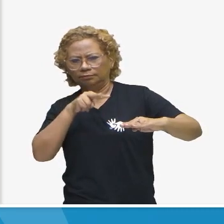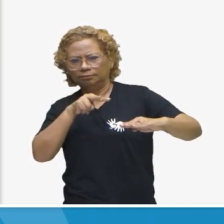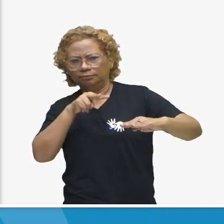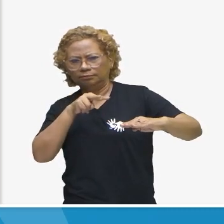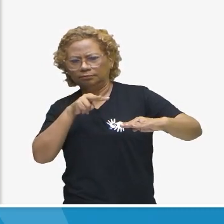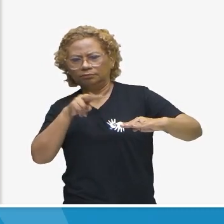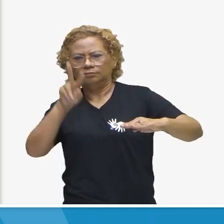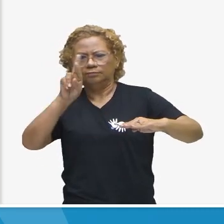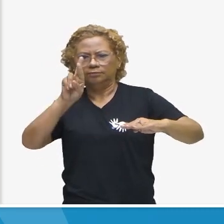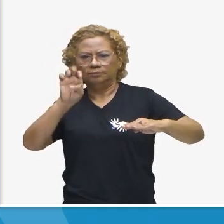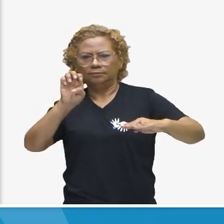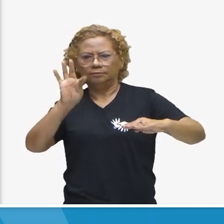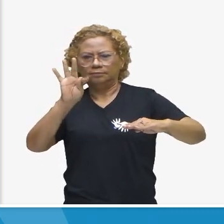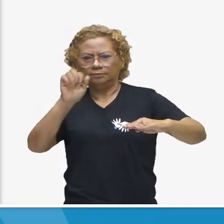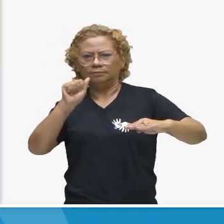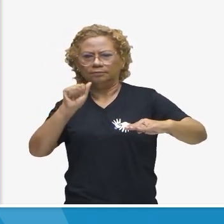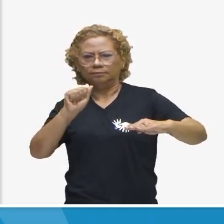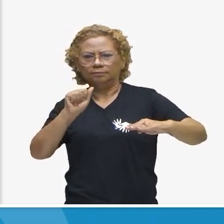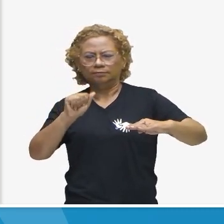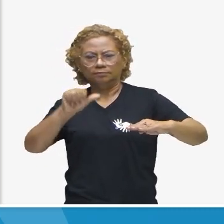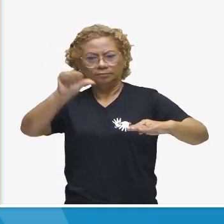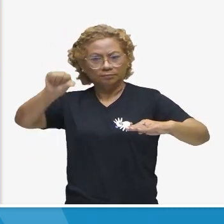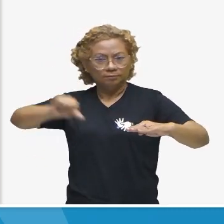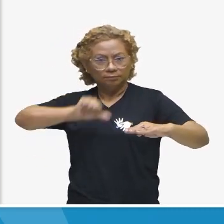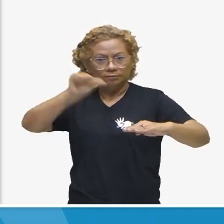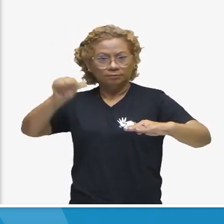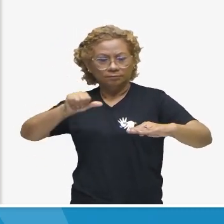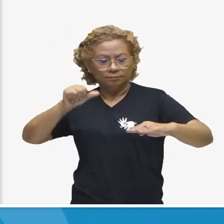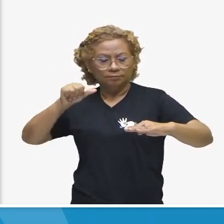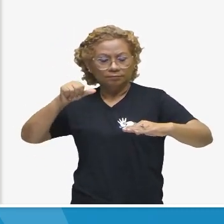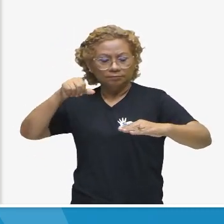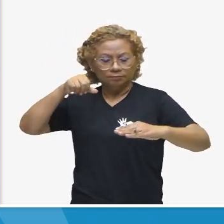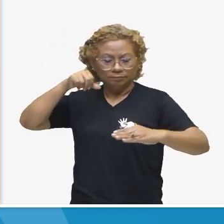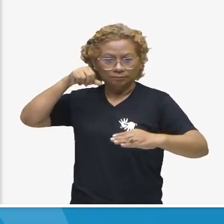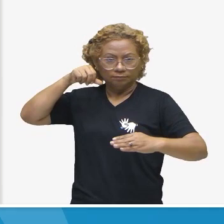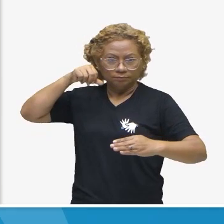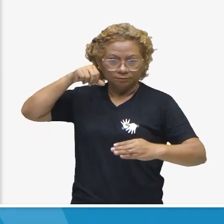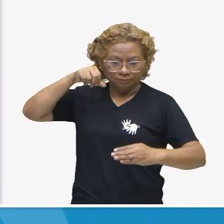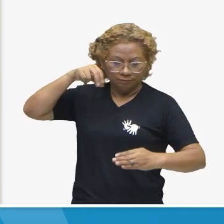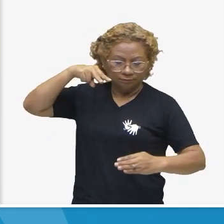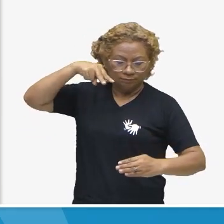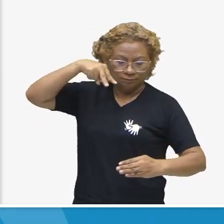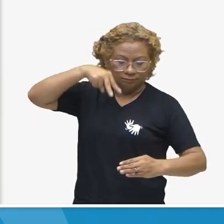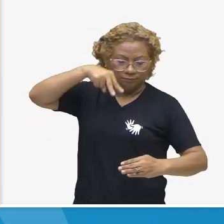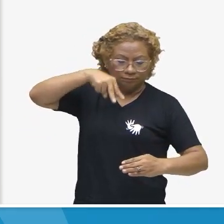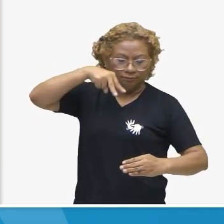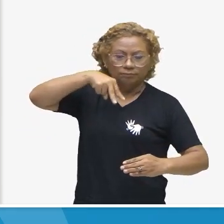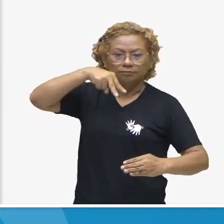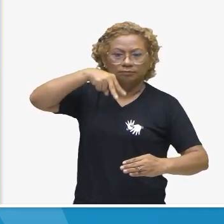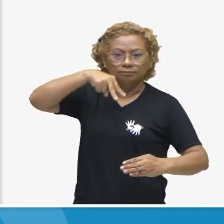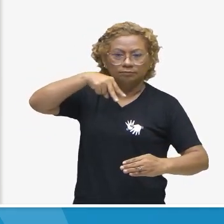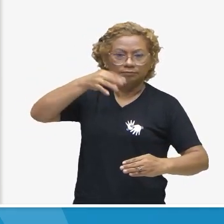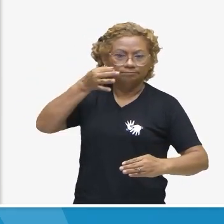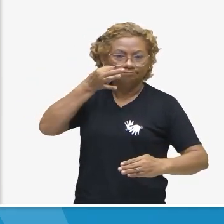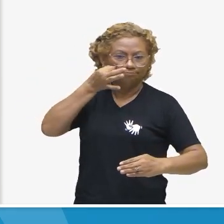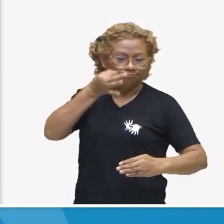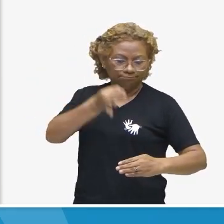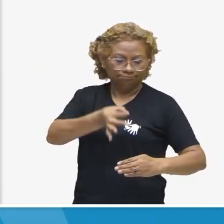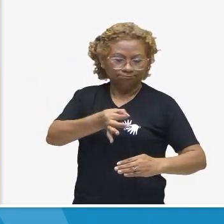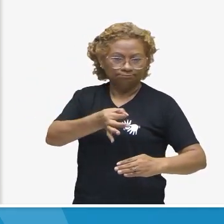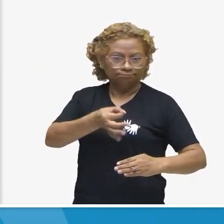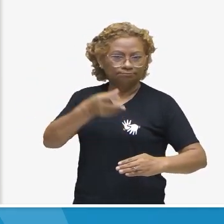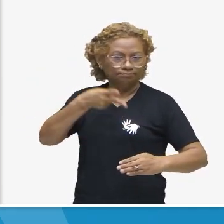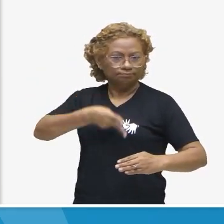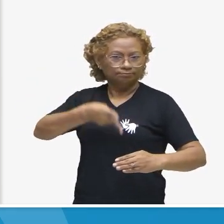não mais lateralmente, mas de cima, como se eu estivesse observando de cima, olhando para baixo, percebam